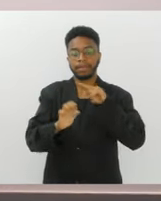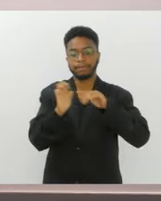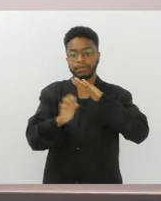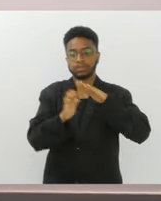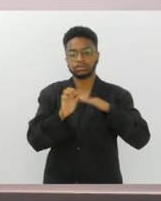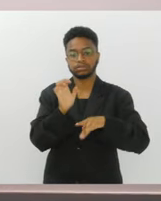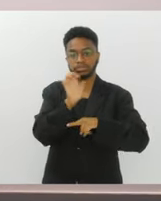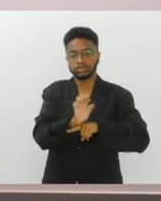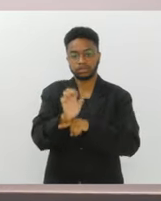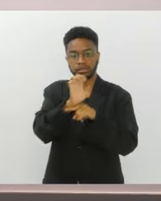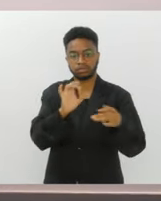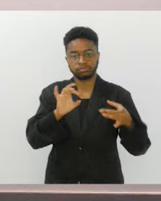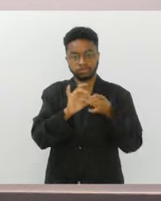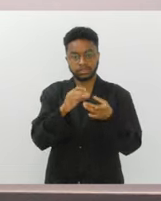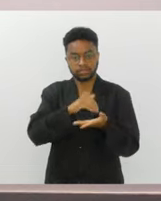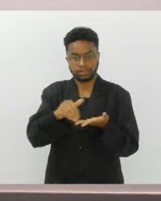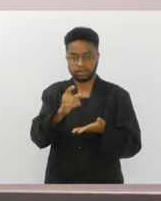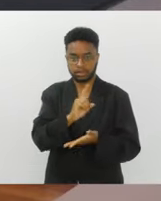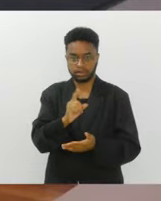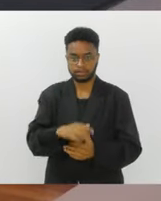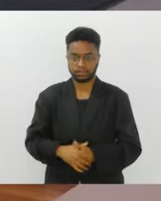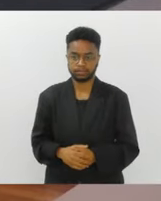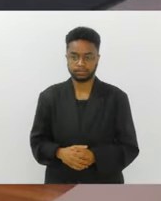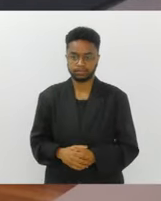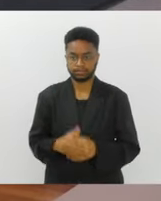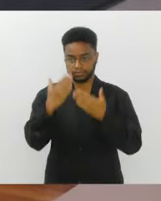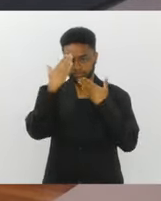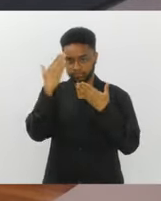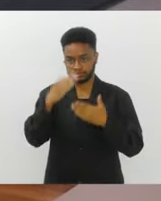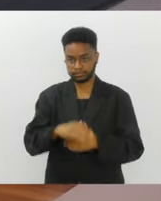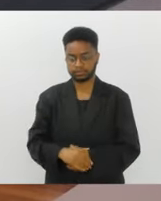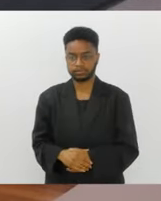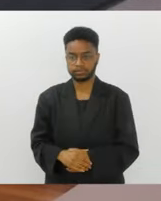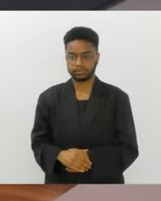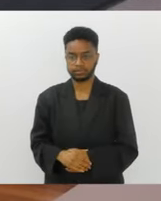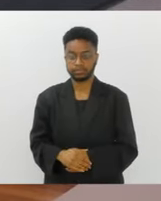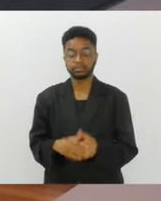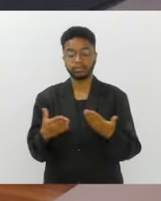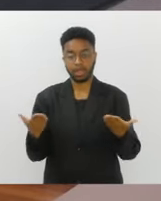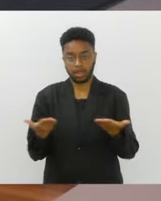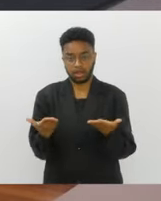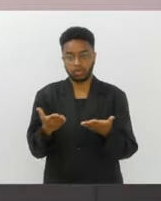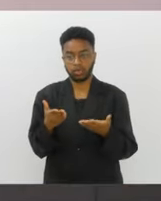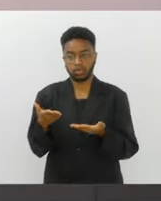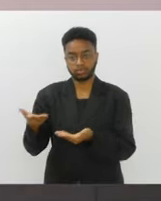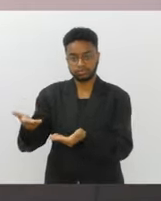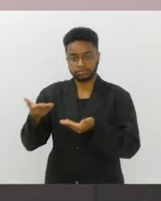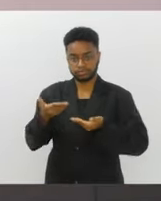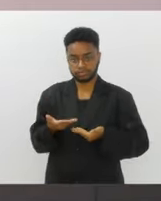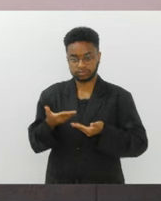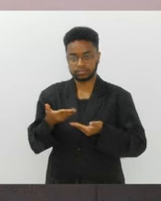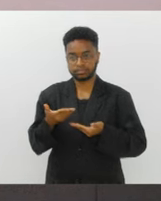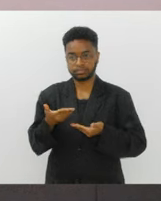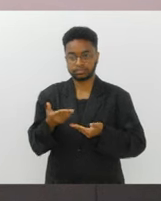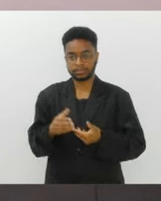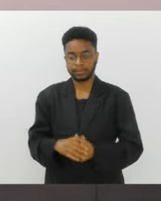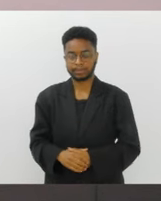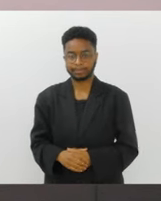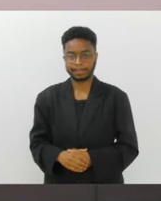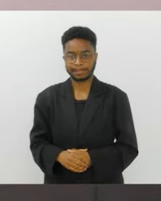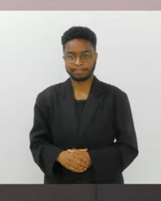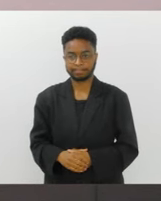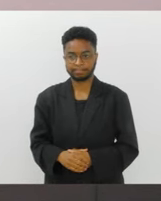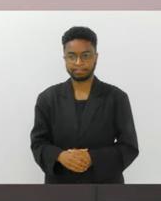à secretaria. Obrigado. Bom, na ordem, é o seguinte, quem tem